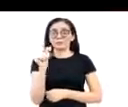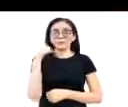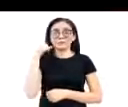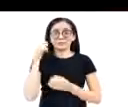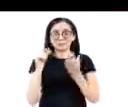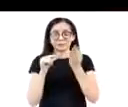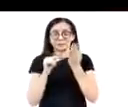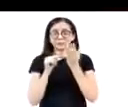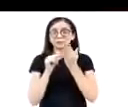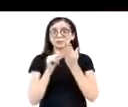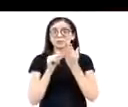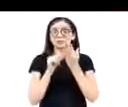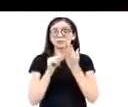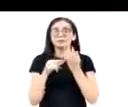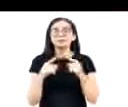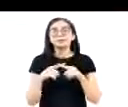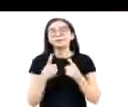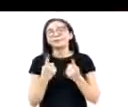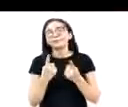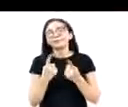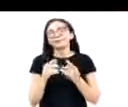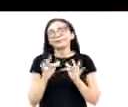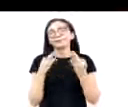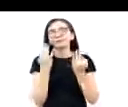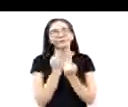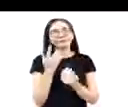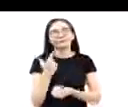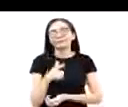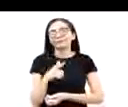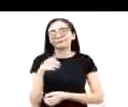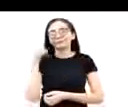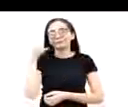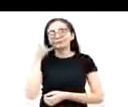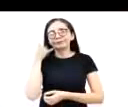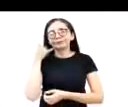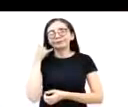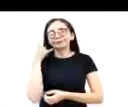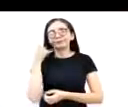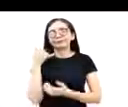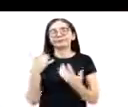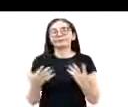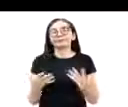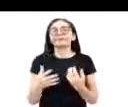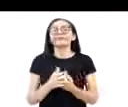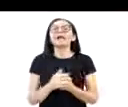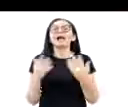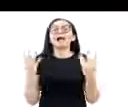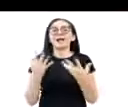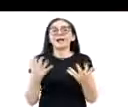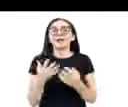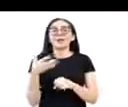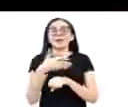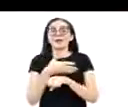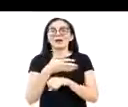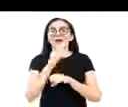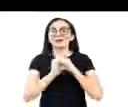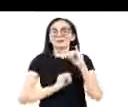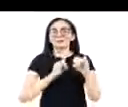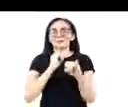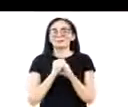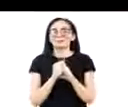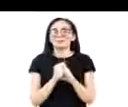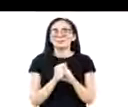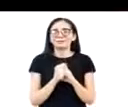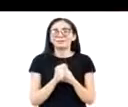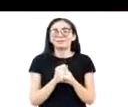aí o aluno e a família não tinham o celular. Então, vamos disponibilizar um acesso à internet. O